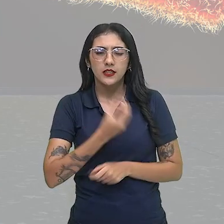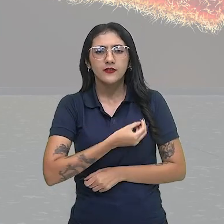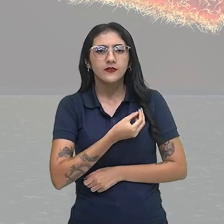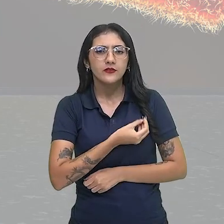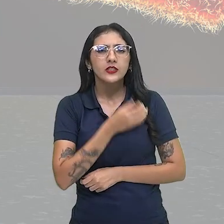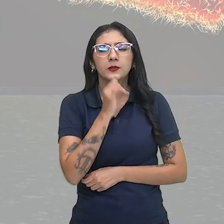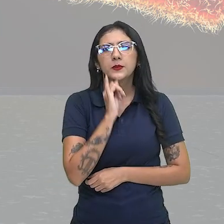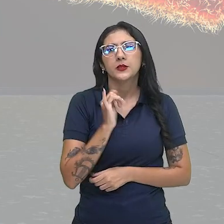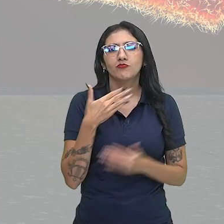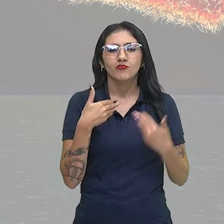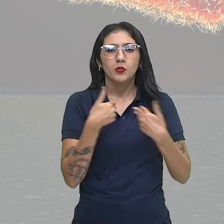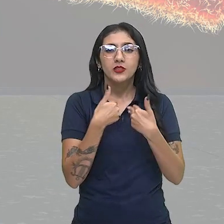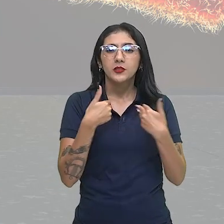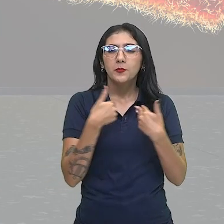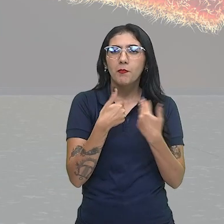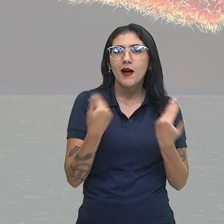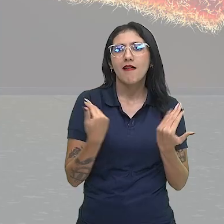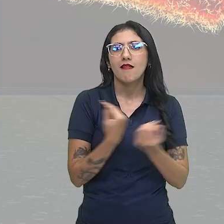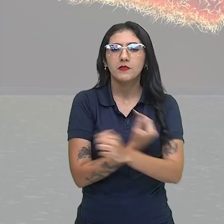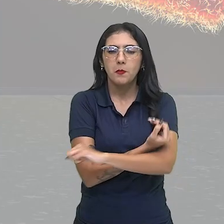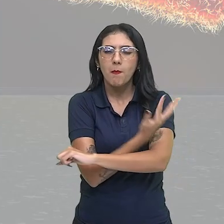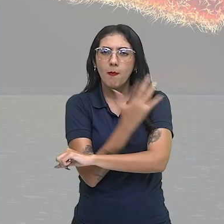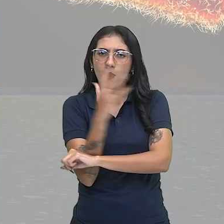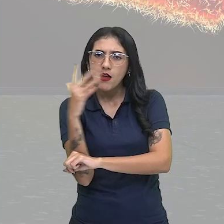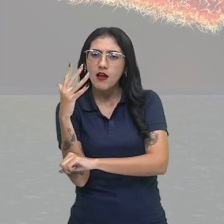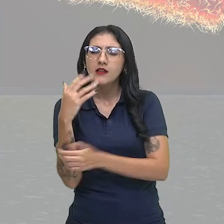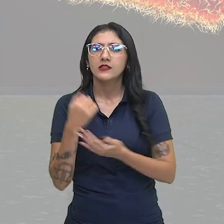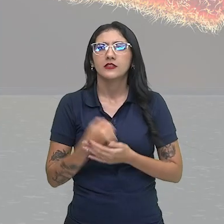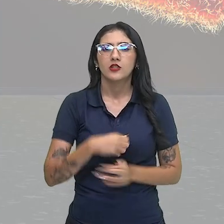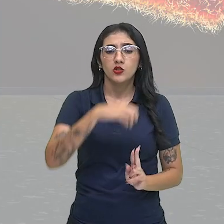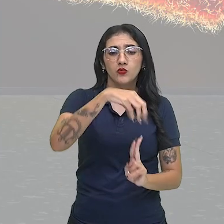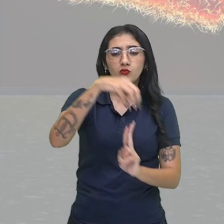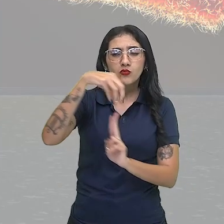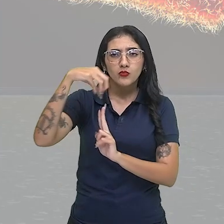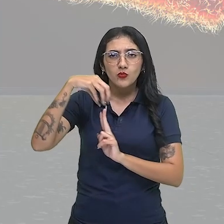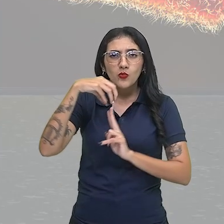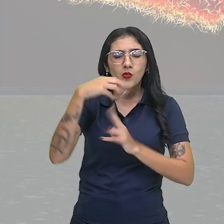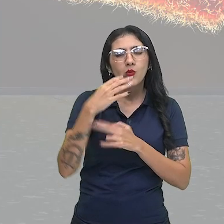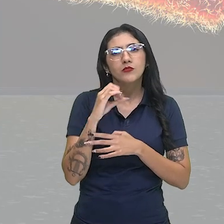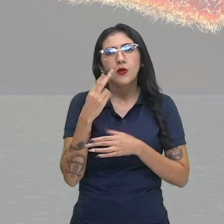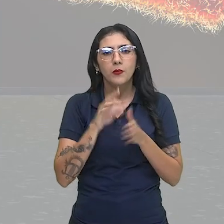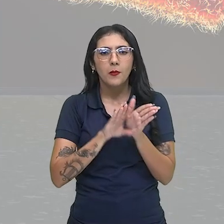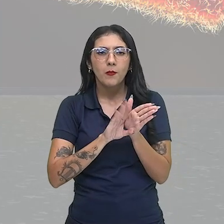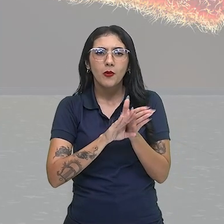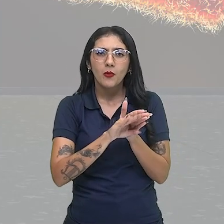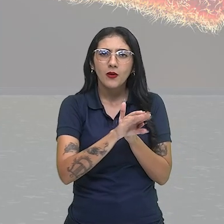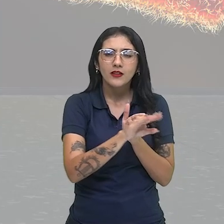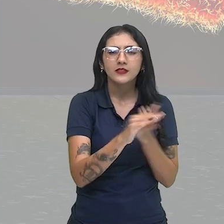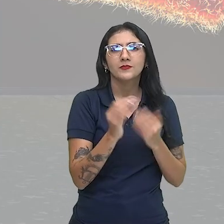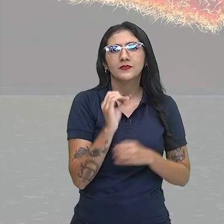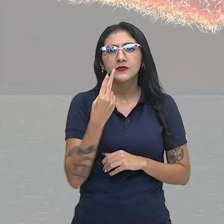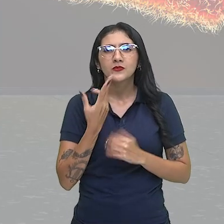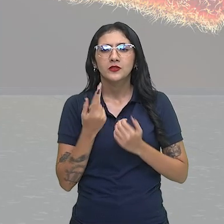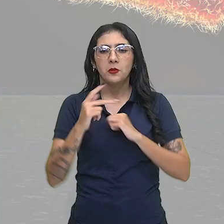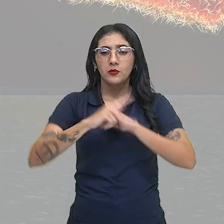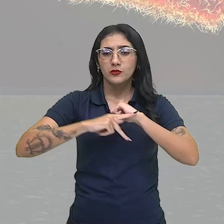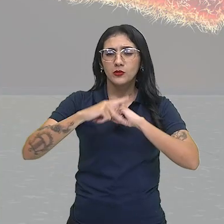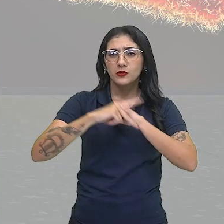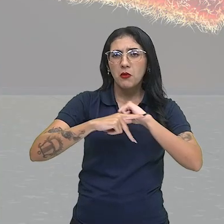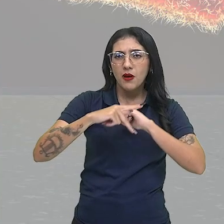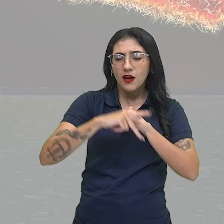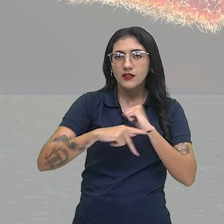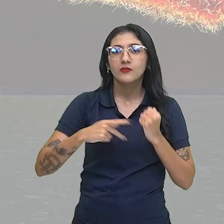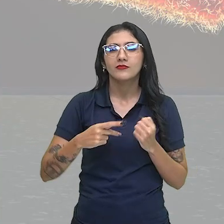sejam os animais, plantas, os fungos, as bactérias, os protistas, que são os protozoários,